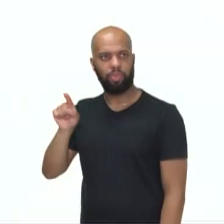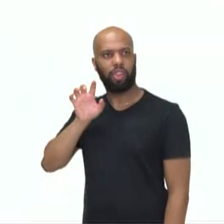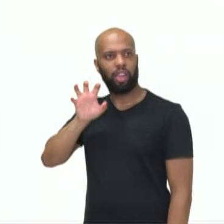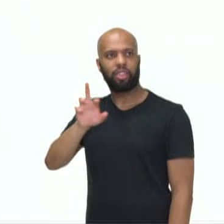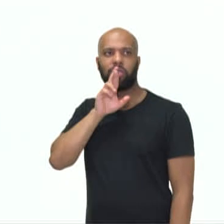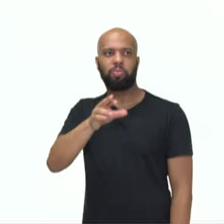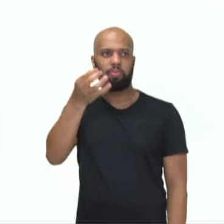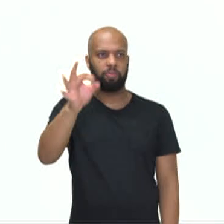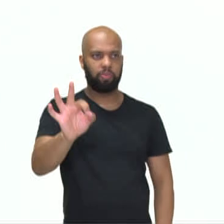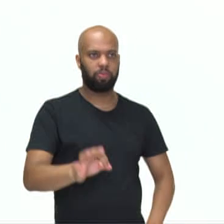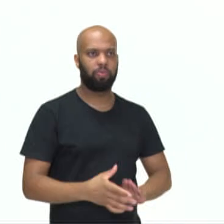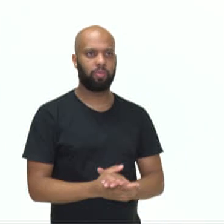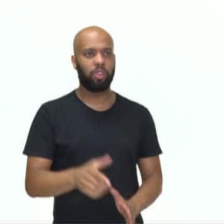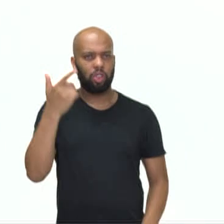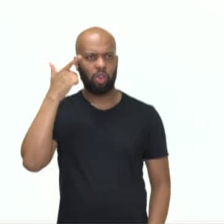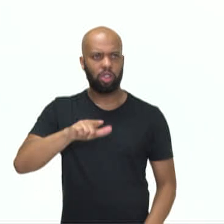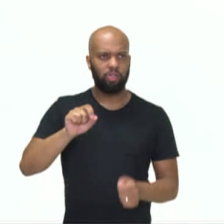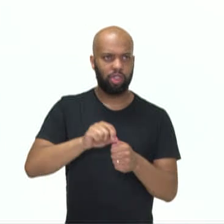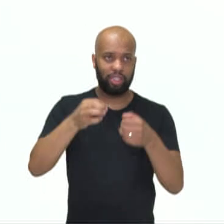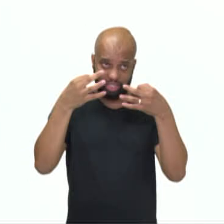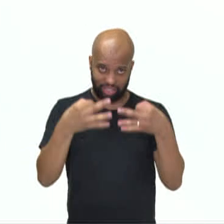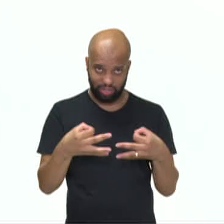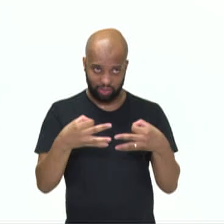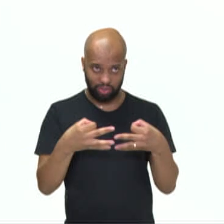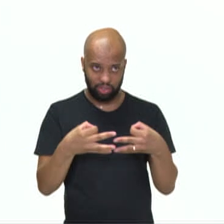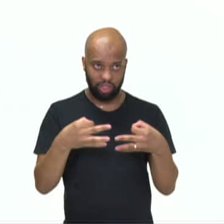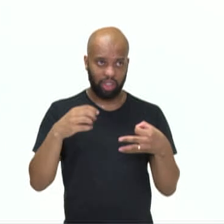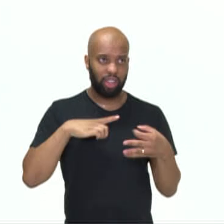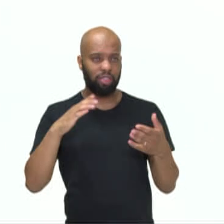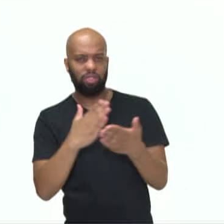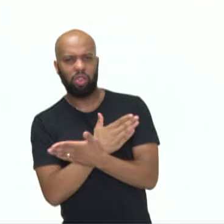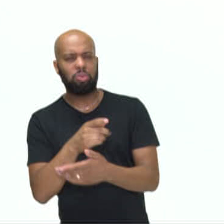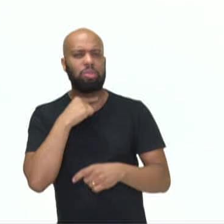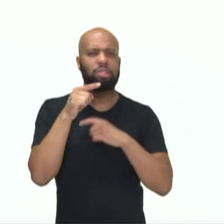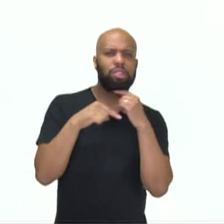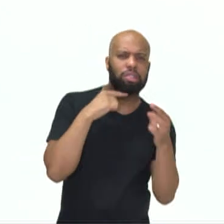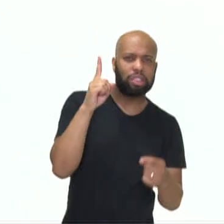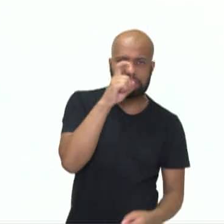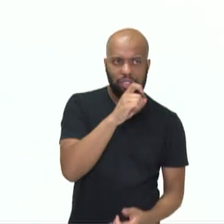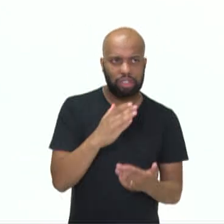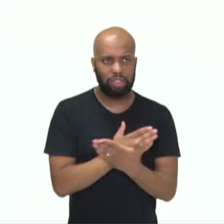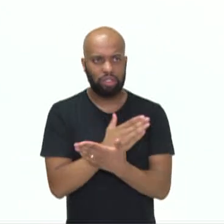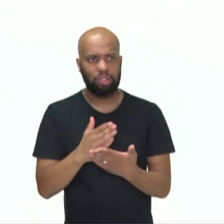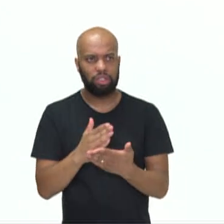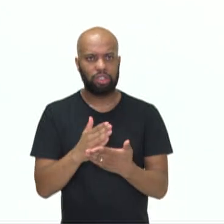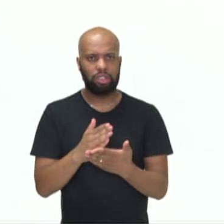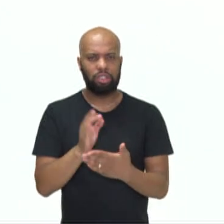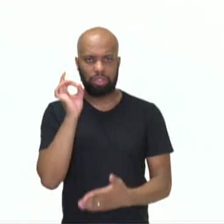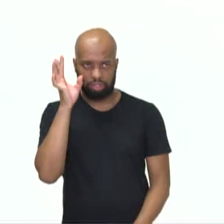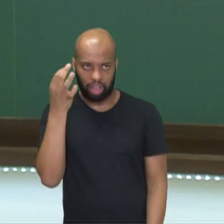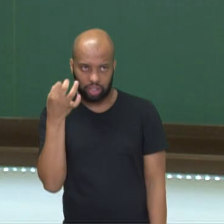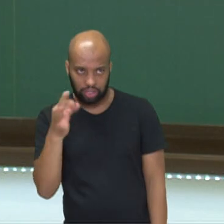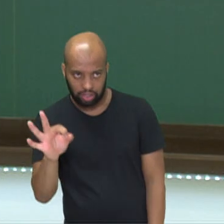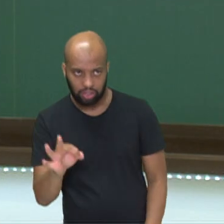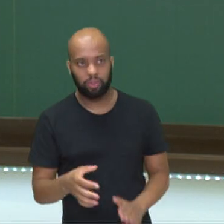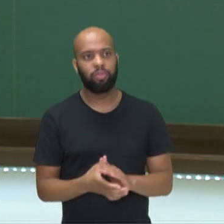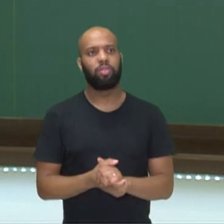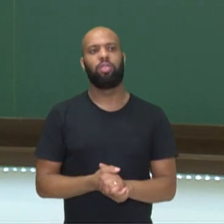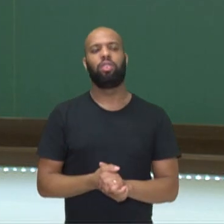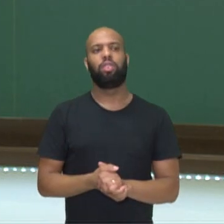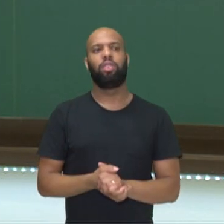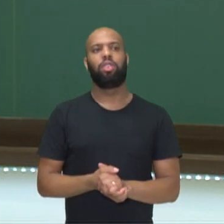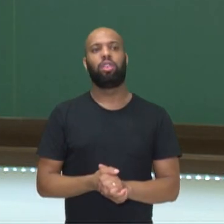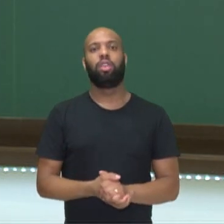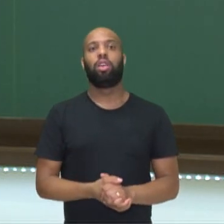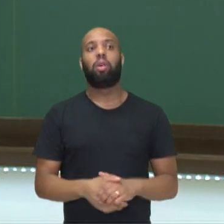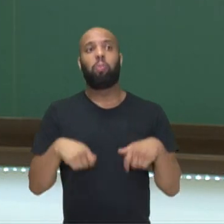nossa resposta. Conseguiu fazer direitinho? Alguma dúvida, alguma dificuldade? Bem tranquilo isso aqui, né? Então, isso